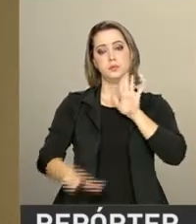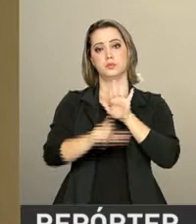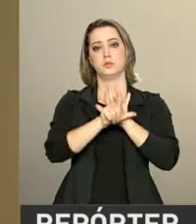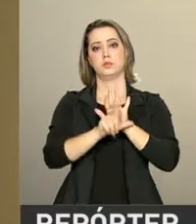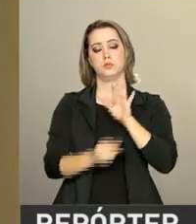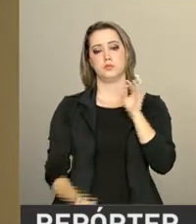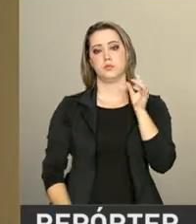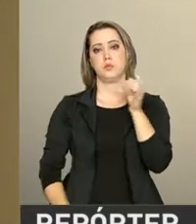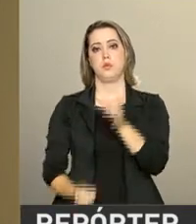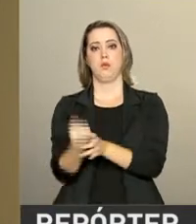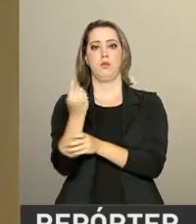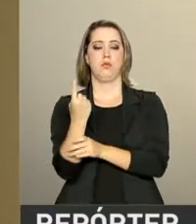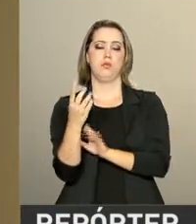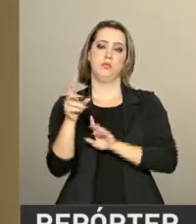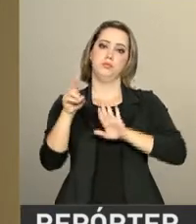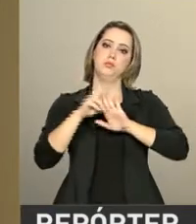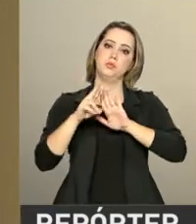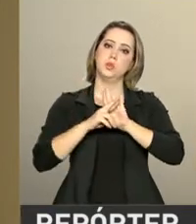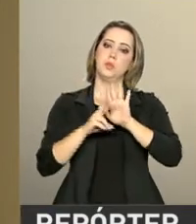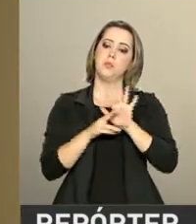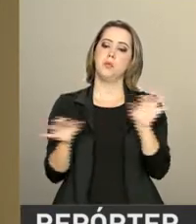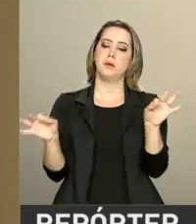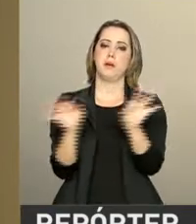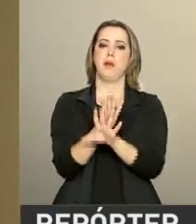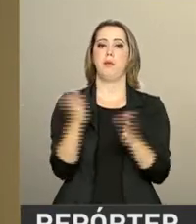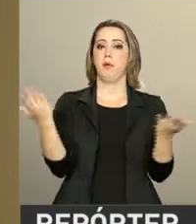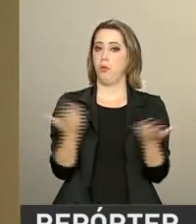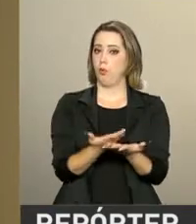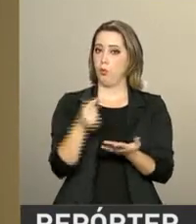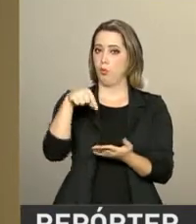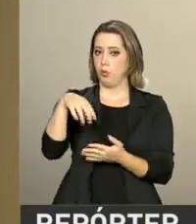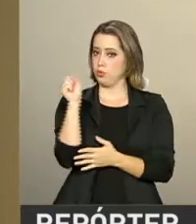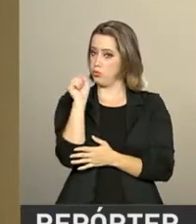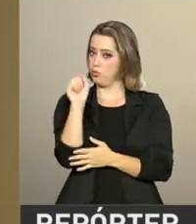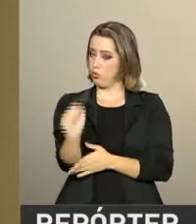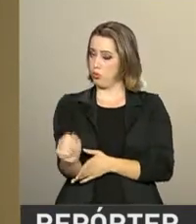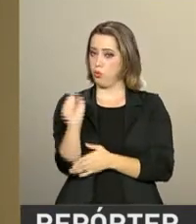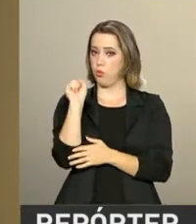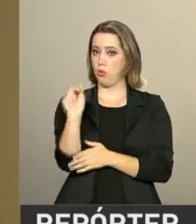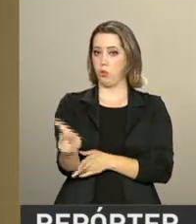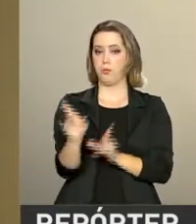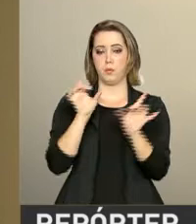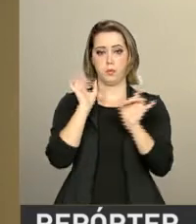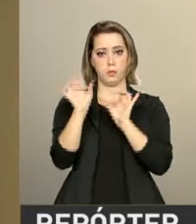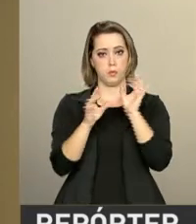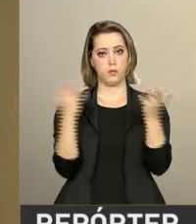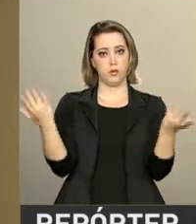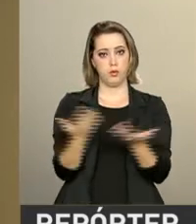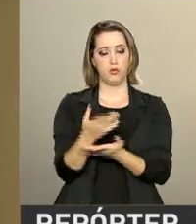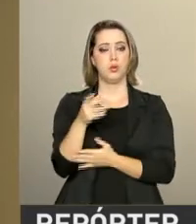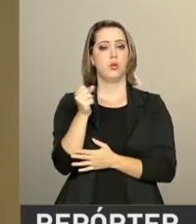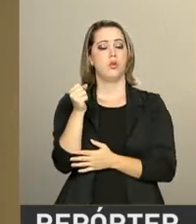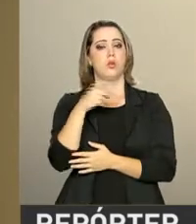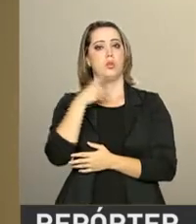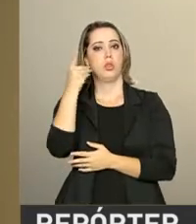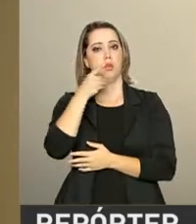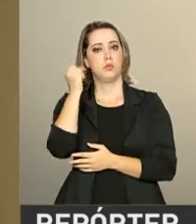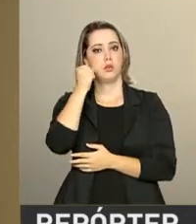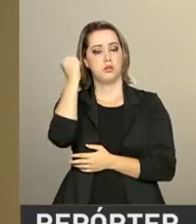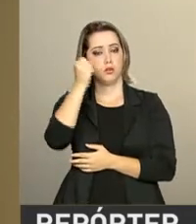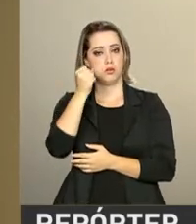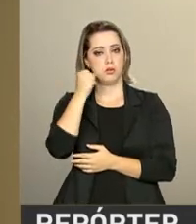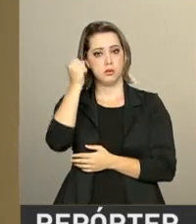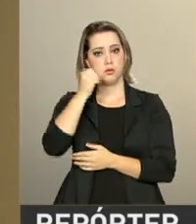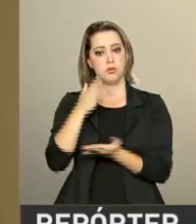uma regra para a extinção do atual fundo ou seja os atuais parlamentares eles continuam o regime